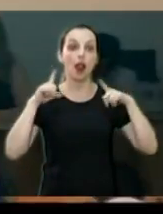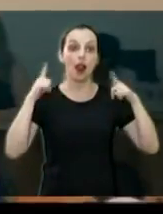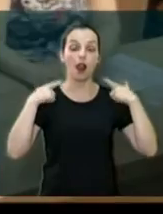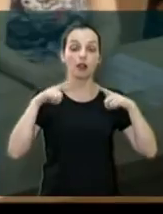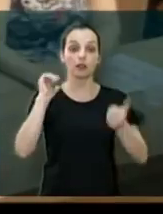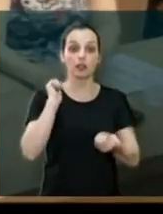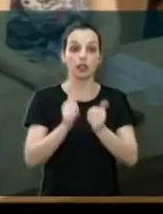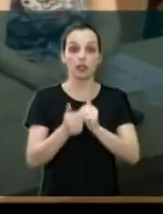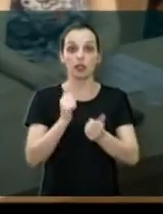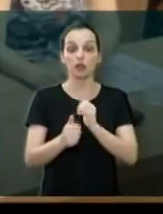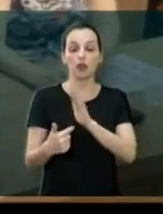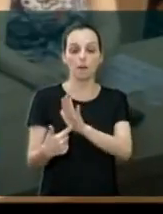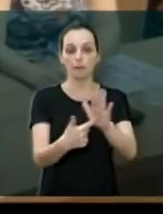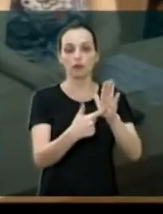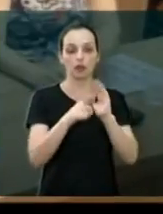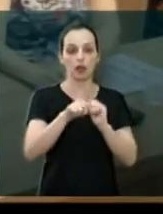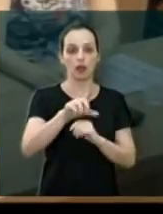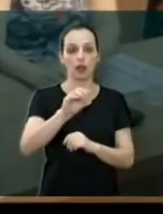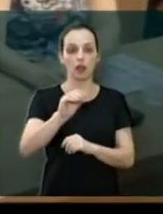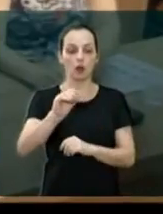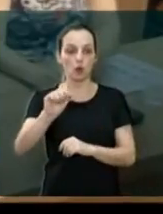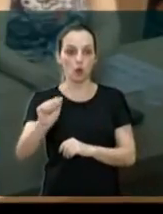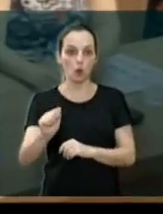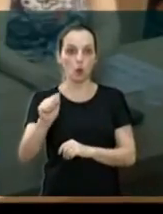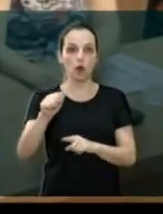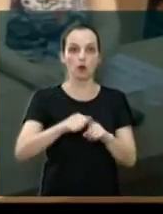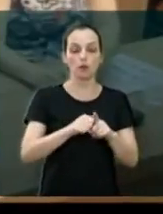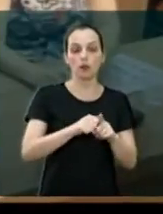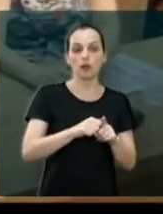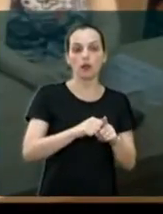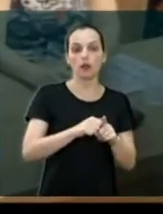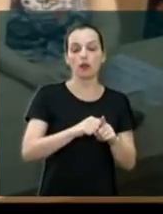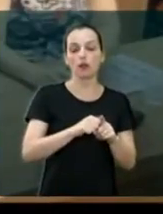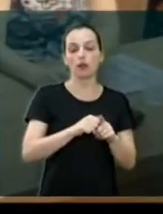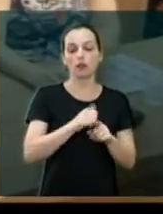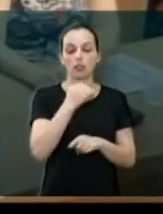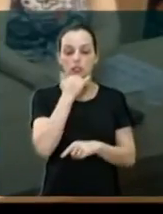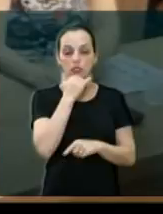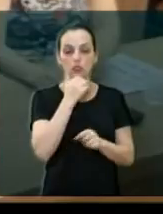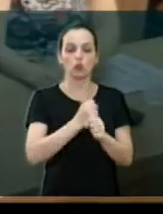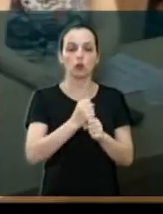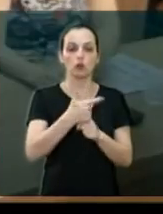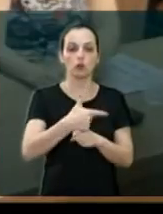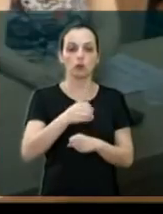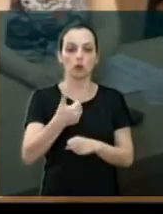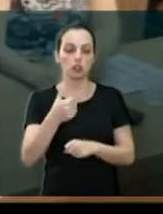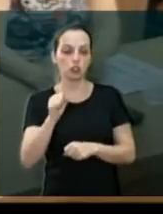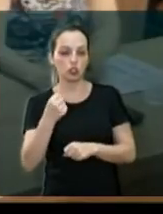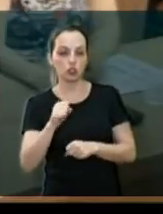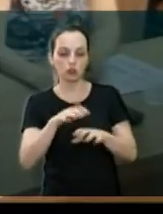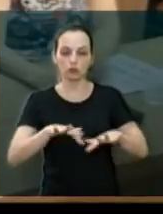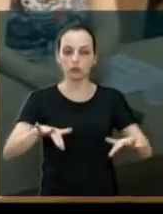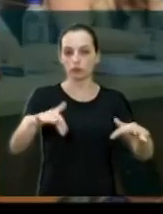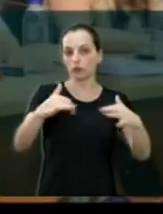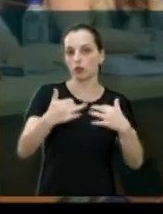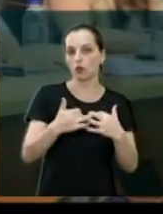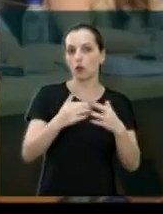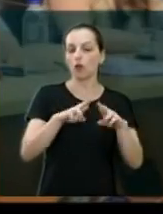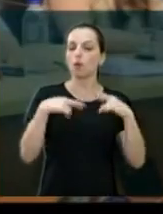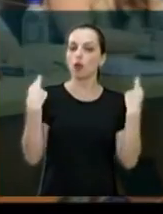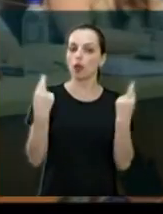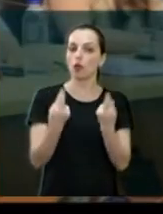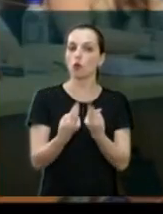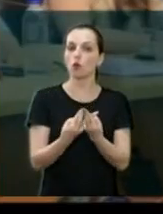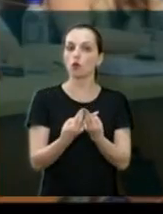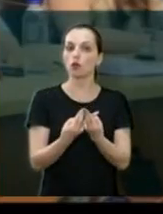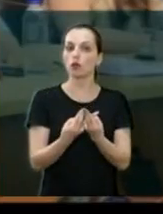a apresentarem a Lei Orçamentária Anual, a LOA, de 2018, no dia 18, no plenário da Câmara. A audiência pública foi presidida pelo vereador